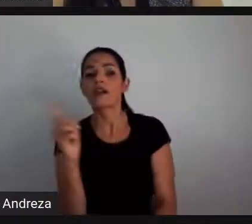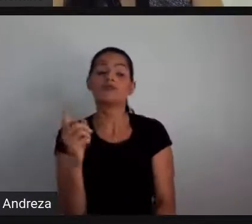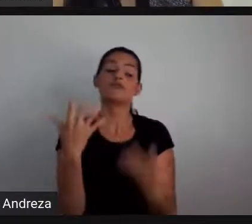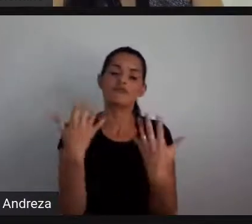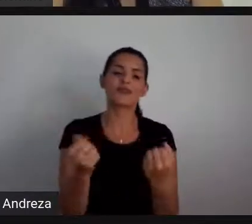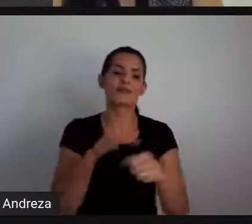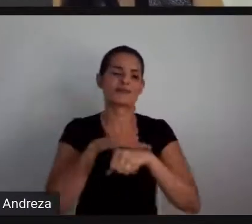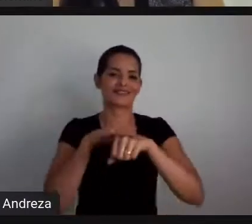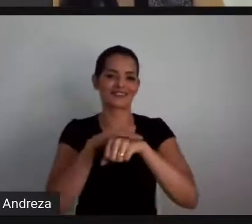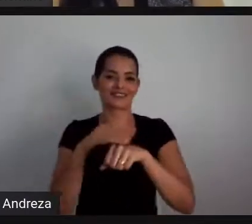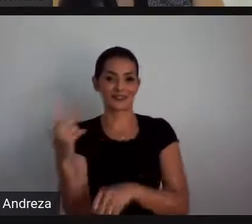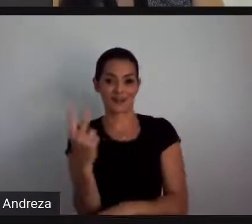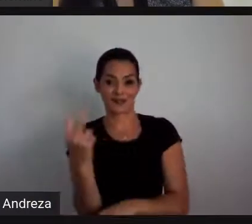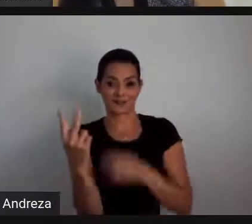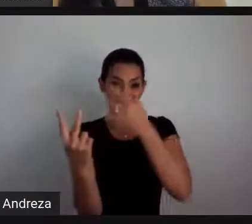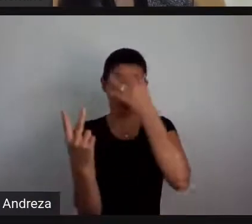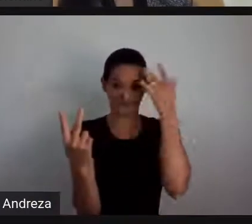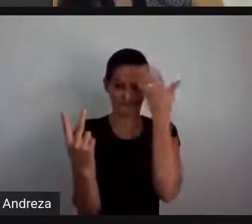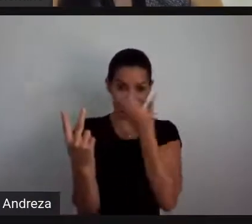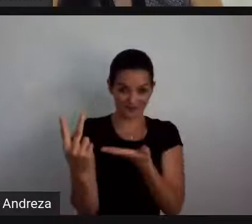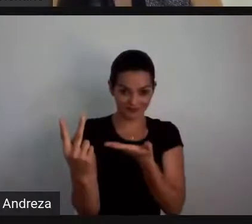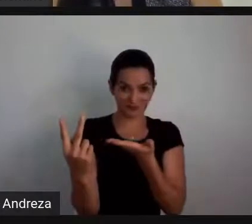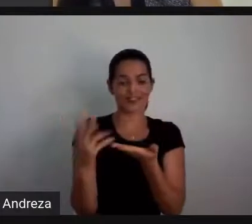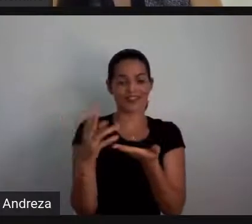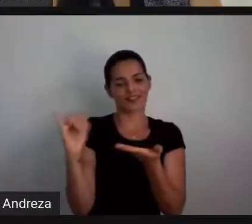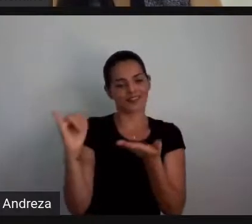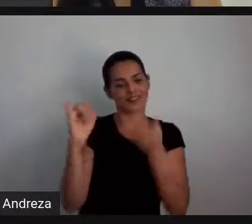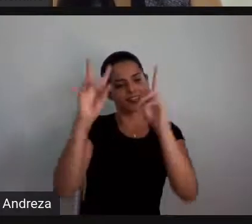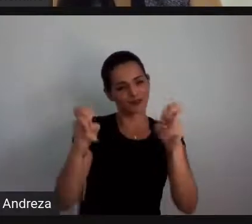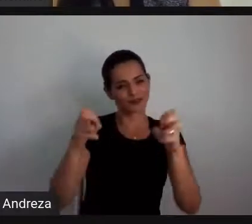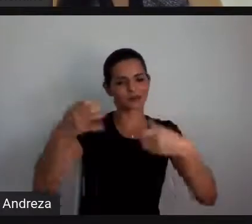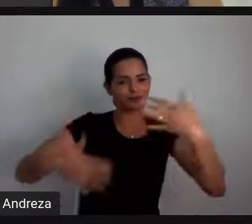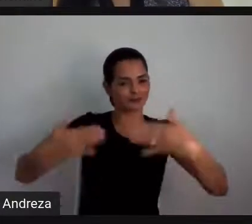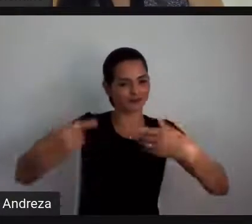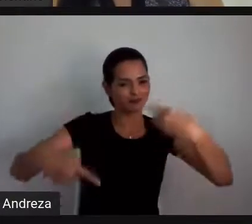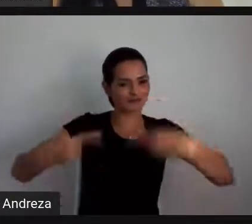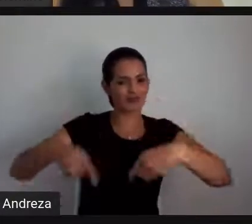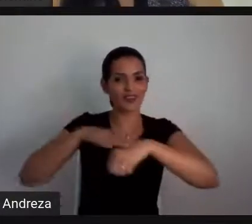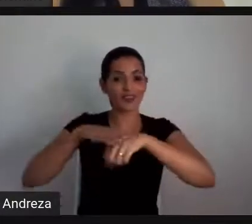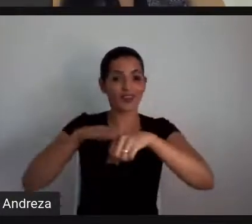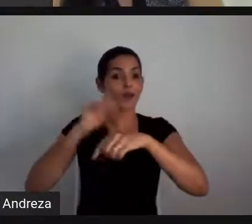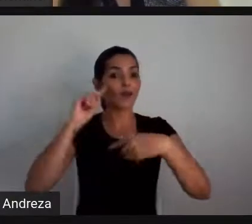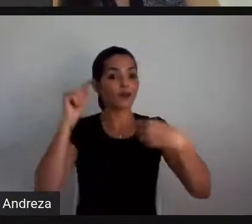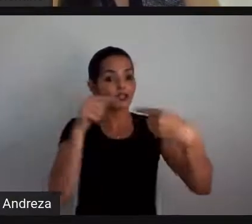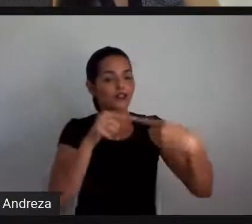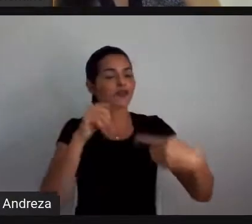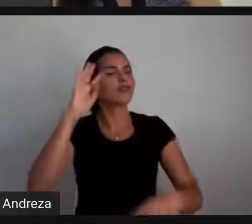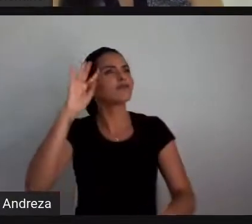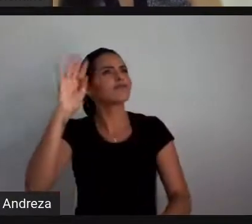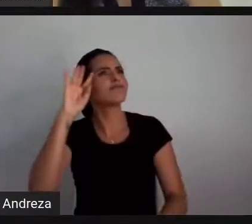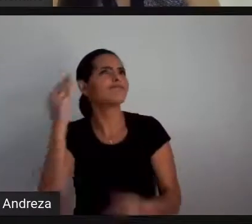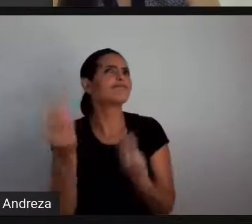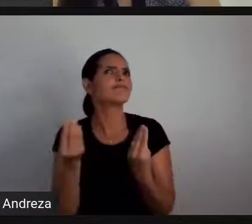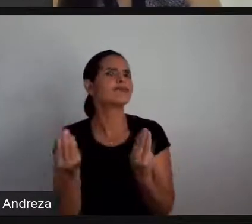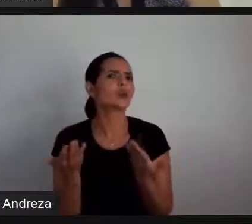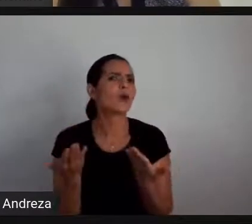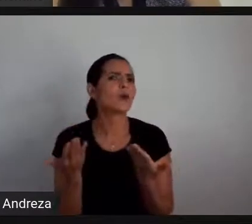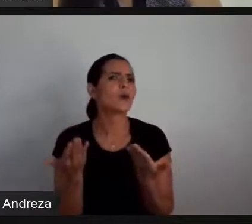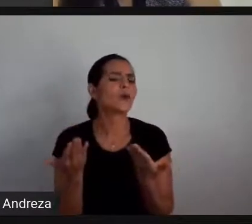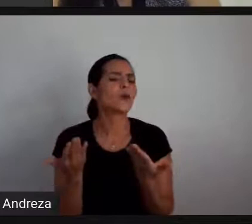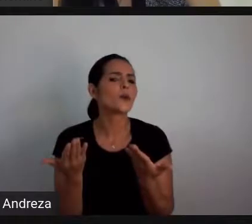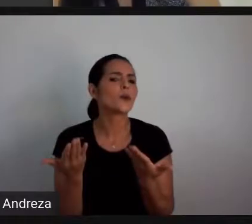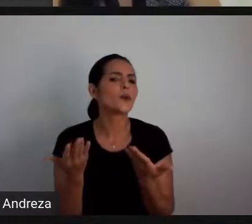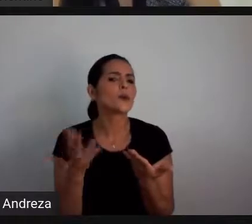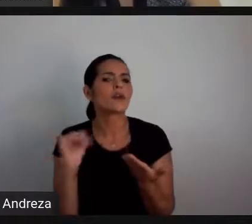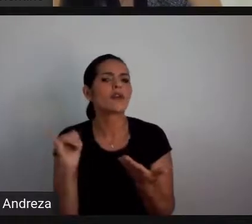hoje sobre isso, né? Então, o objetivo, né, isso, a gente refletir sobre como a gente pode